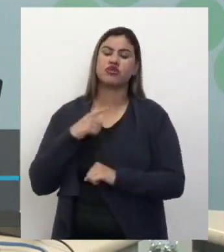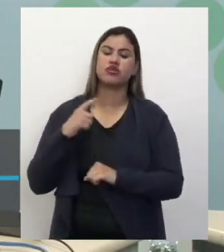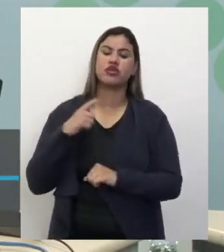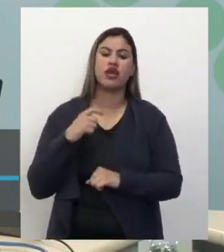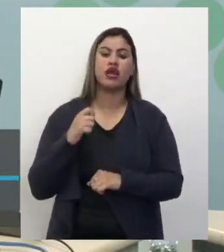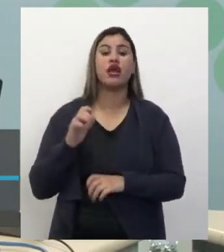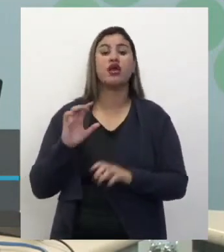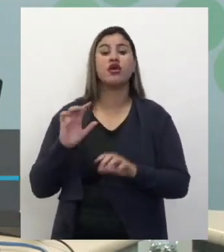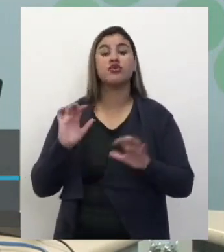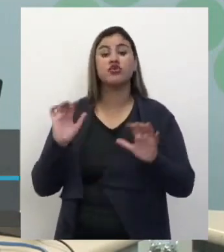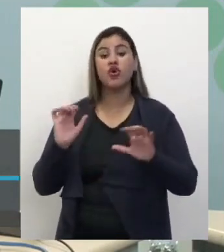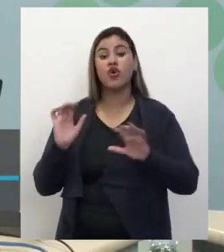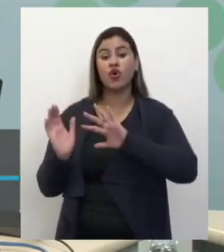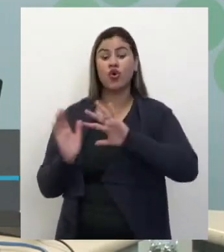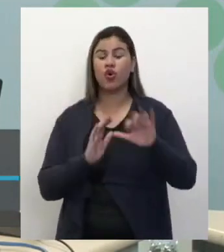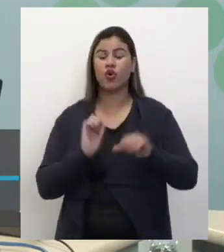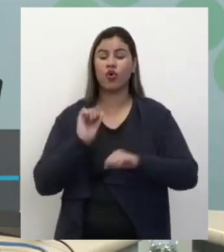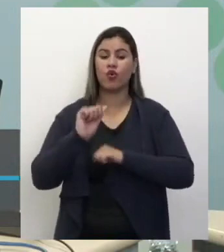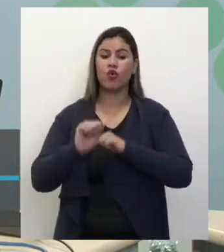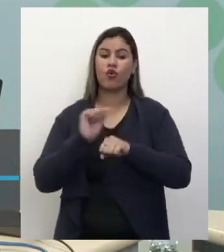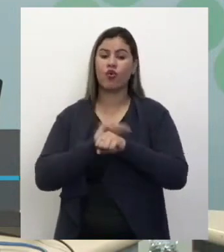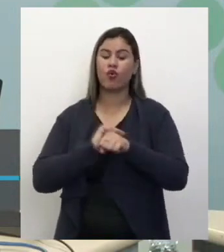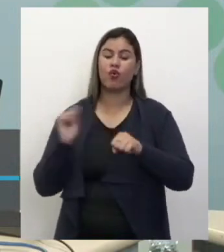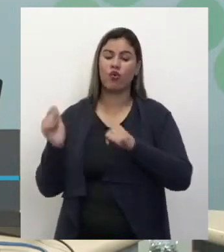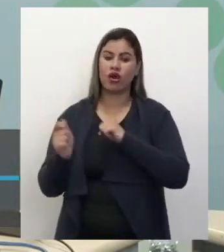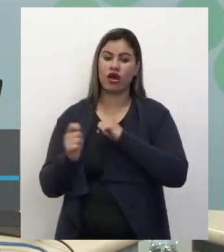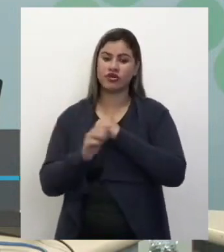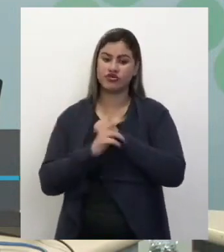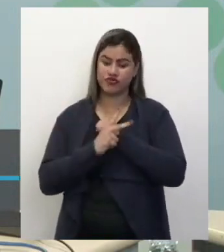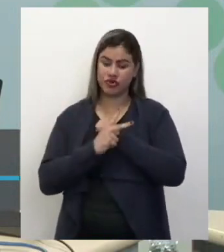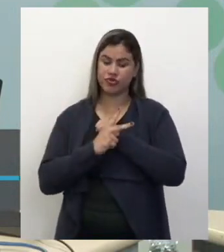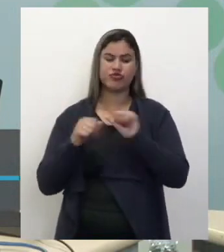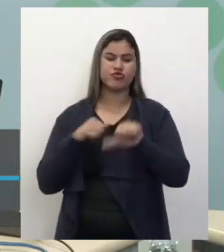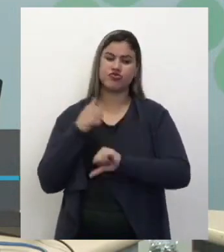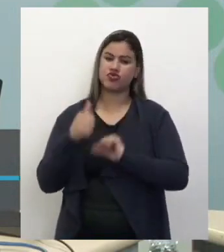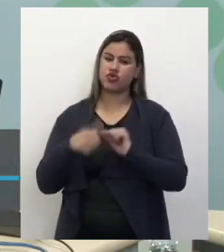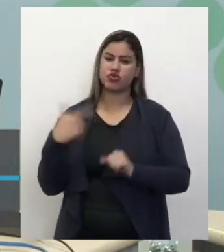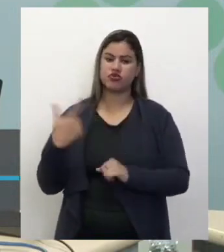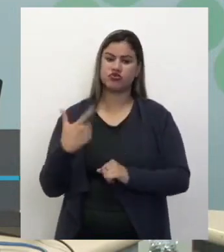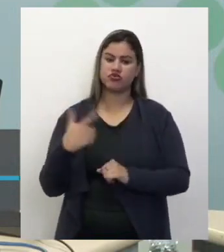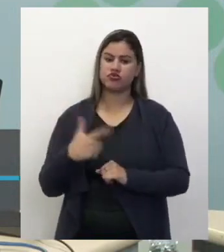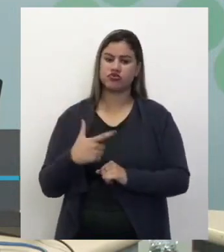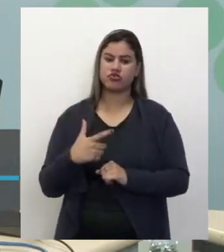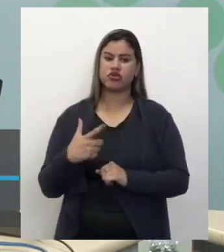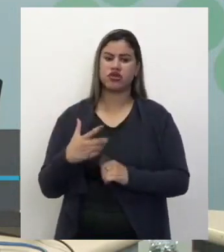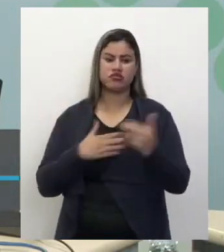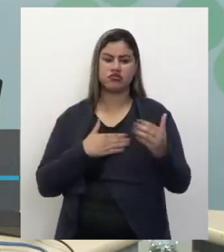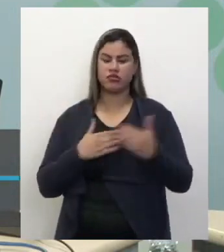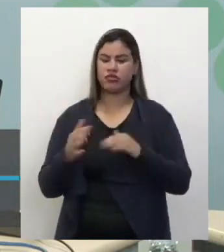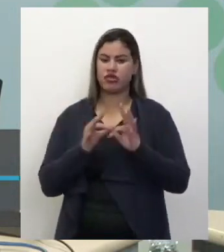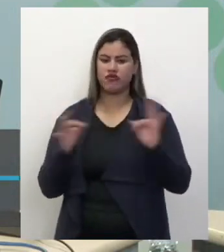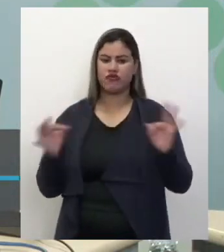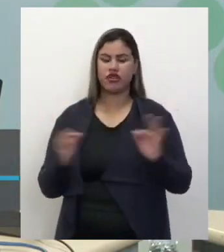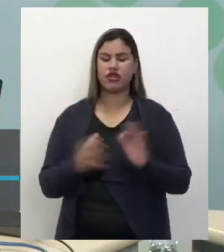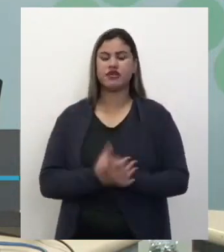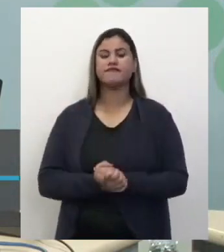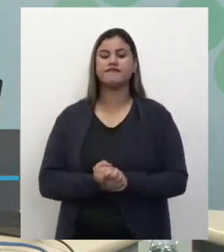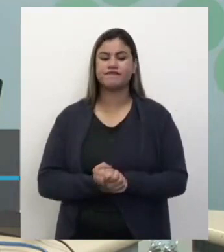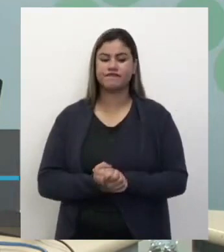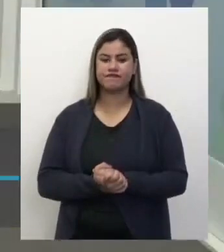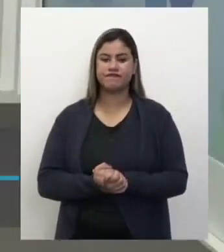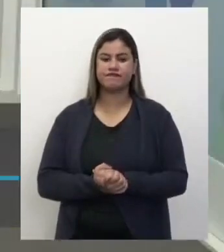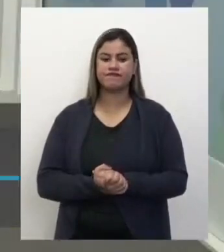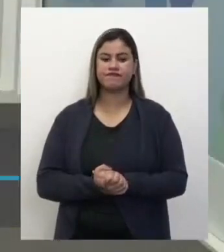advérbios, ao contrário, eles mantêm-se, né, com a mesma forma, o mesmo formato, independente da frase onde eles se colocam, né, por isso